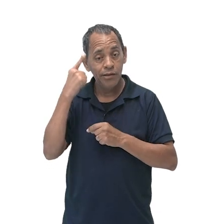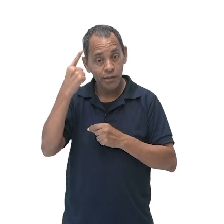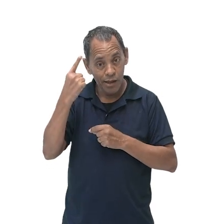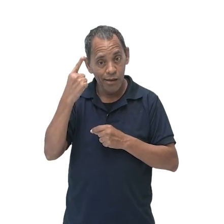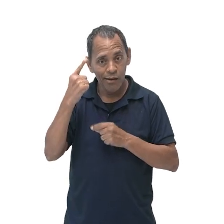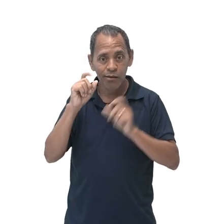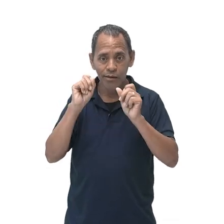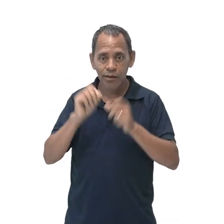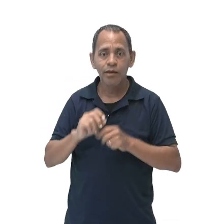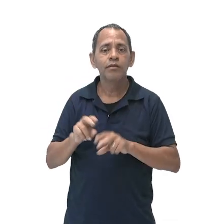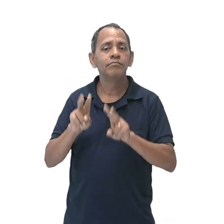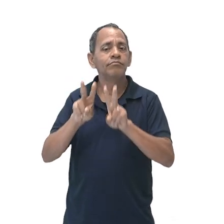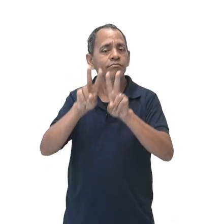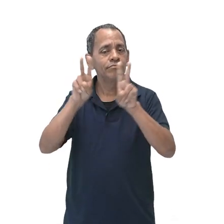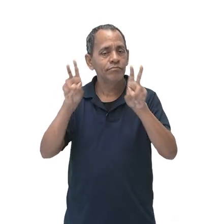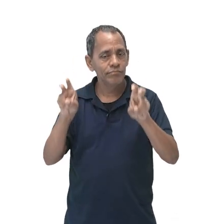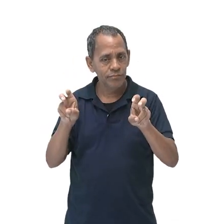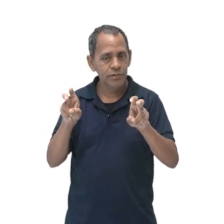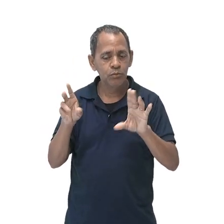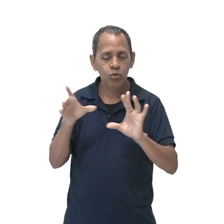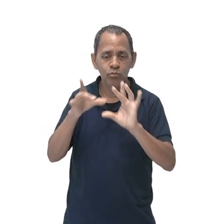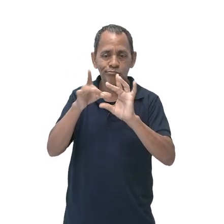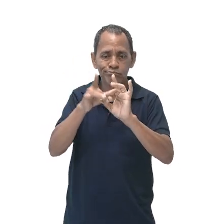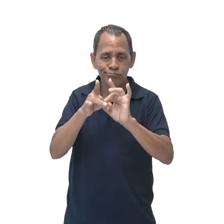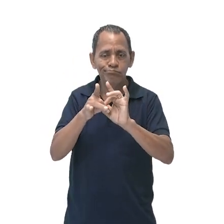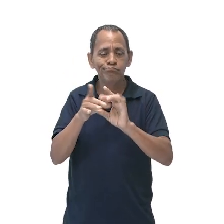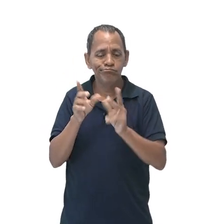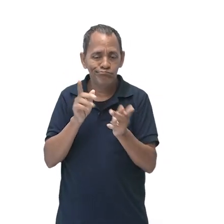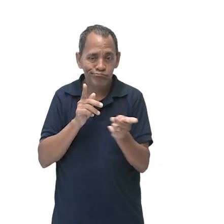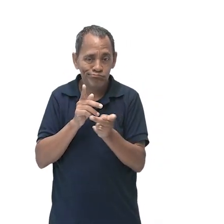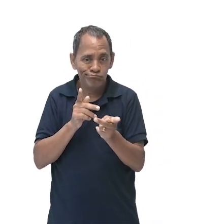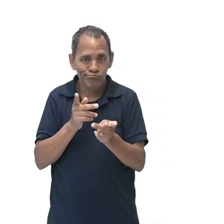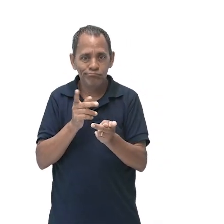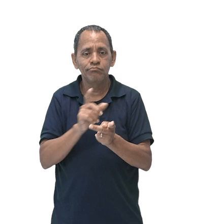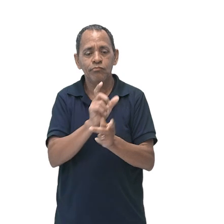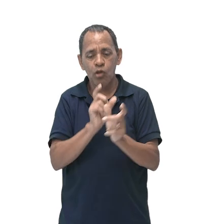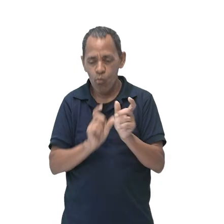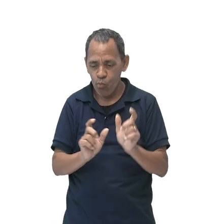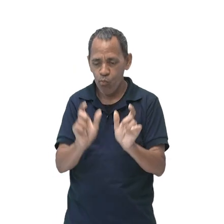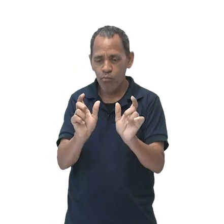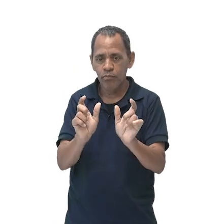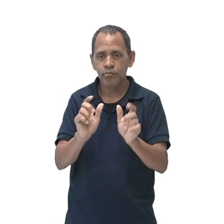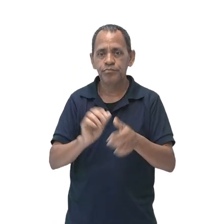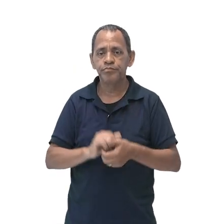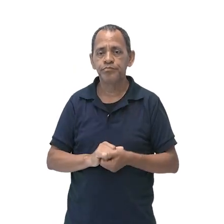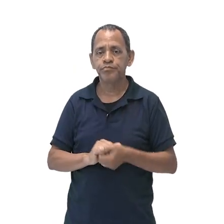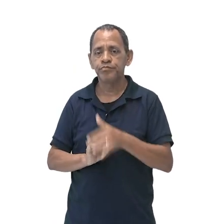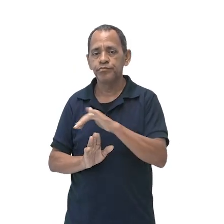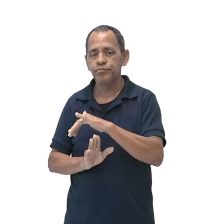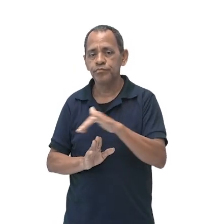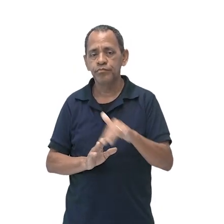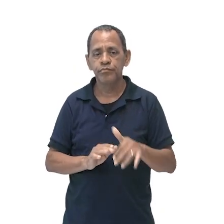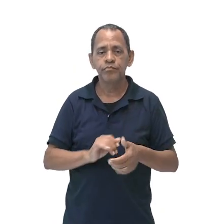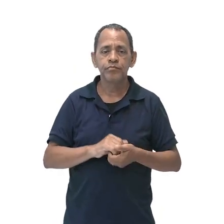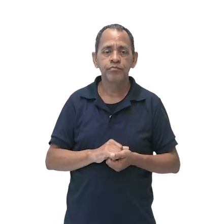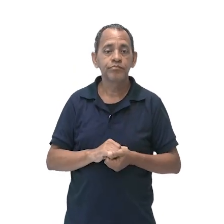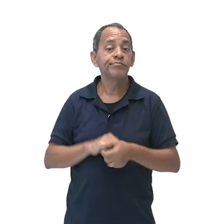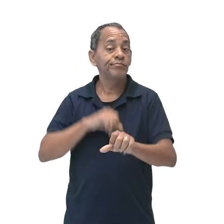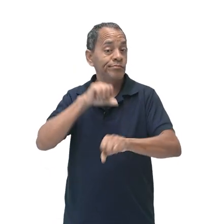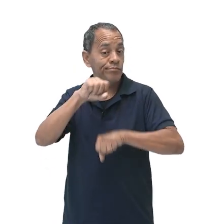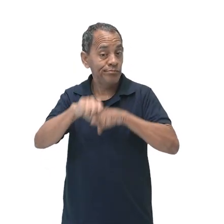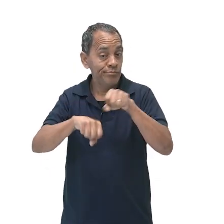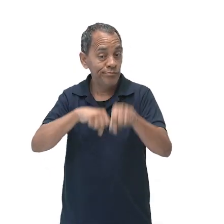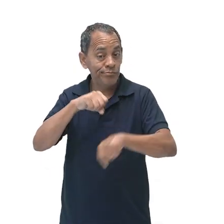os enunciados e estabelece uma ideia de assunto. Ok? Mais um exemplo. A bicicleta